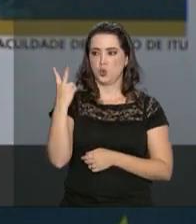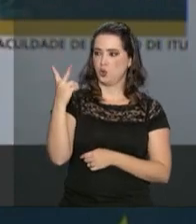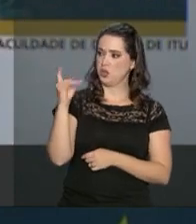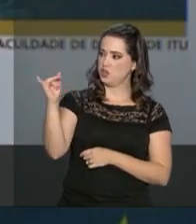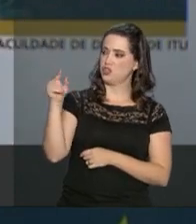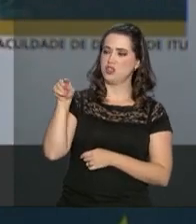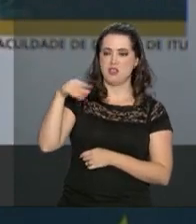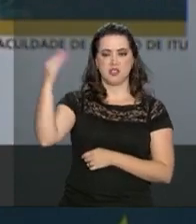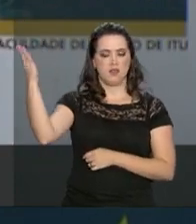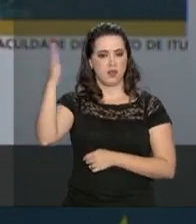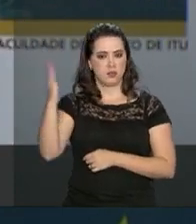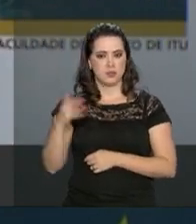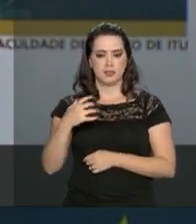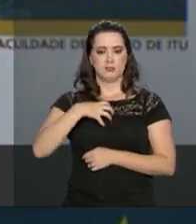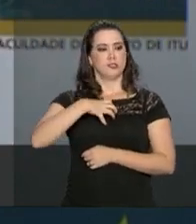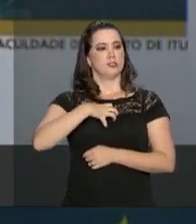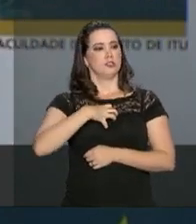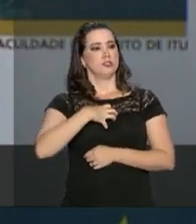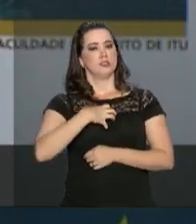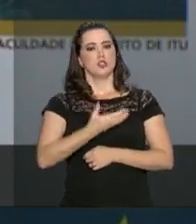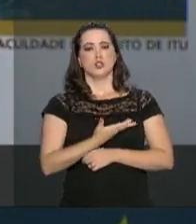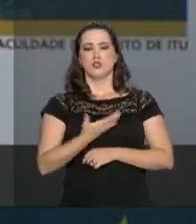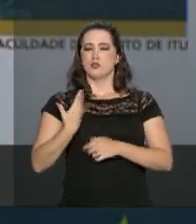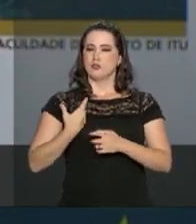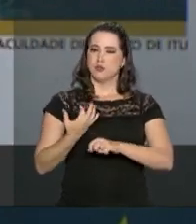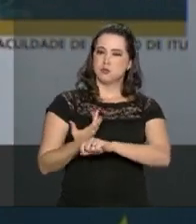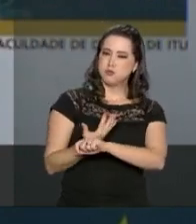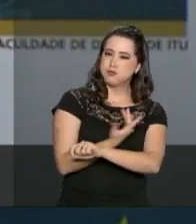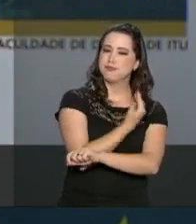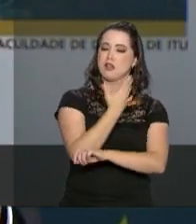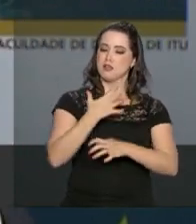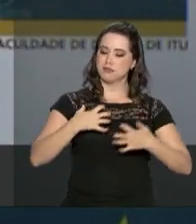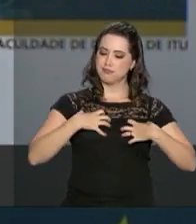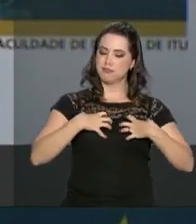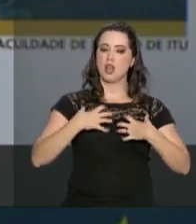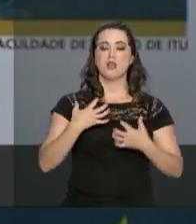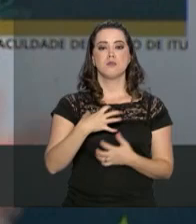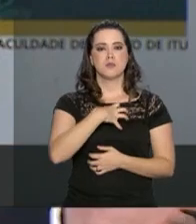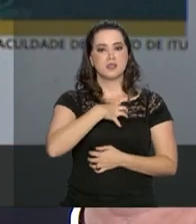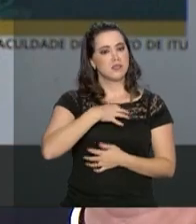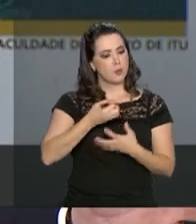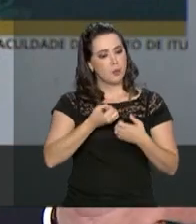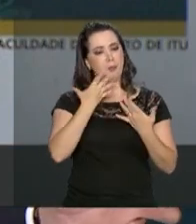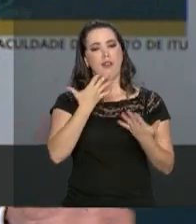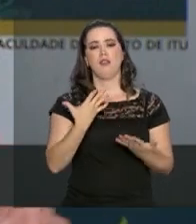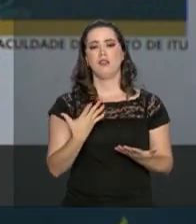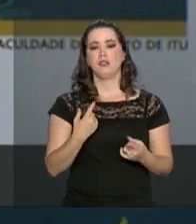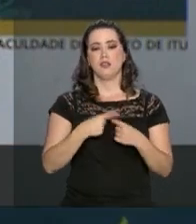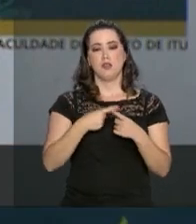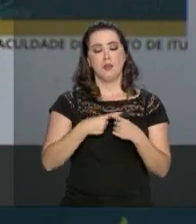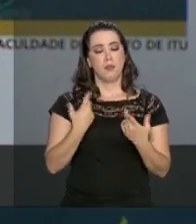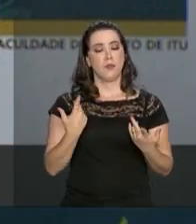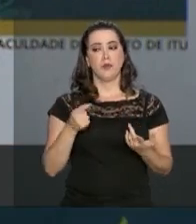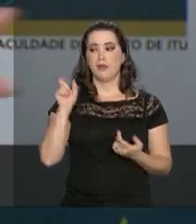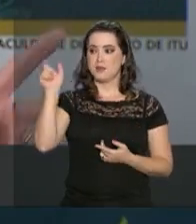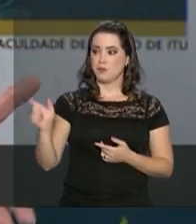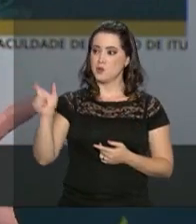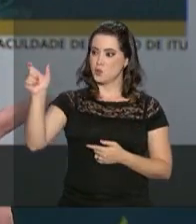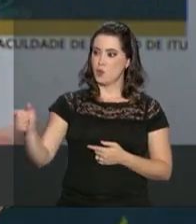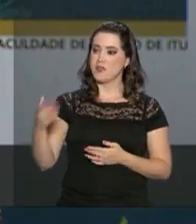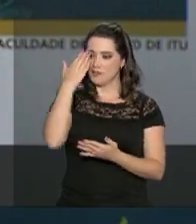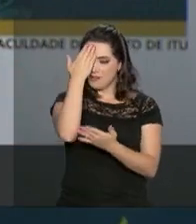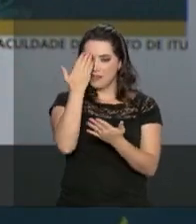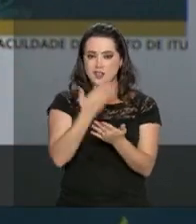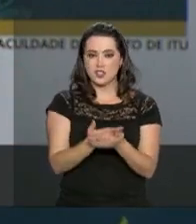2 dias, volto com a animado, animado no sentido de ânima, né? Quer dizer, minha alma volta revigorada porque eu recebo